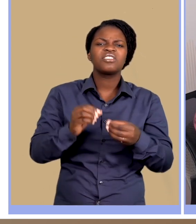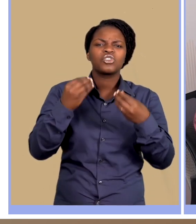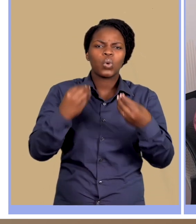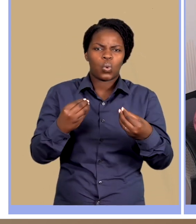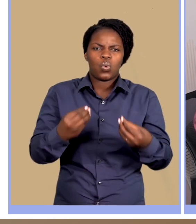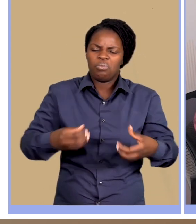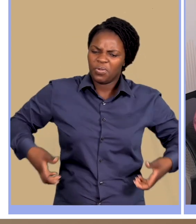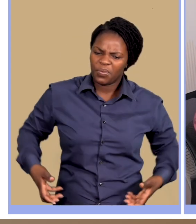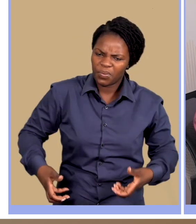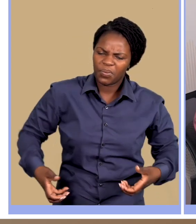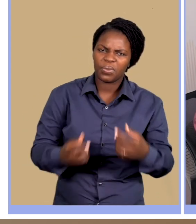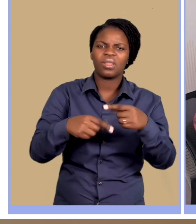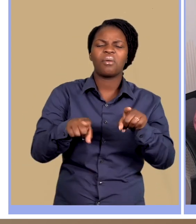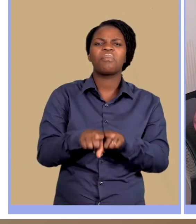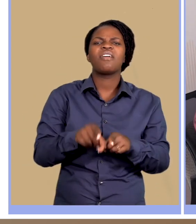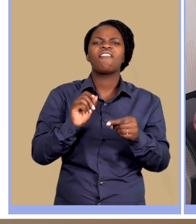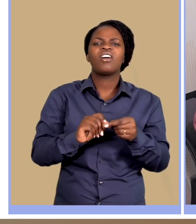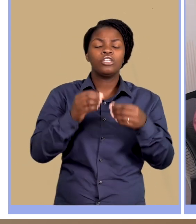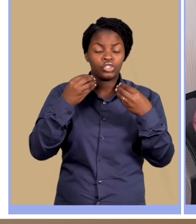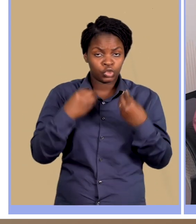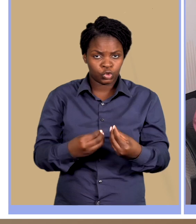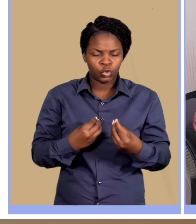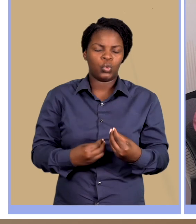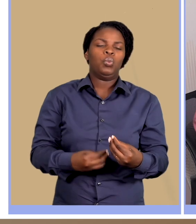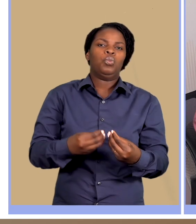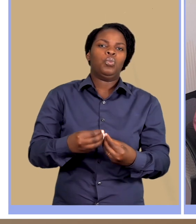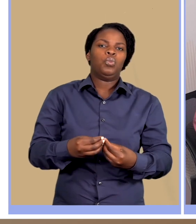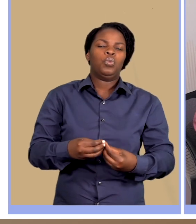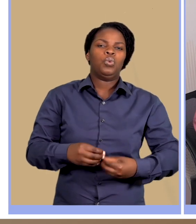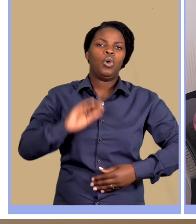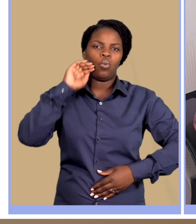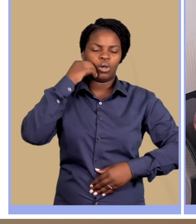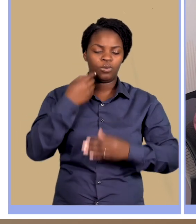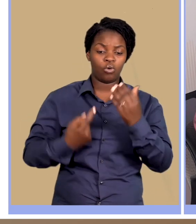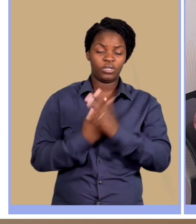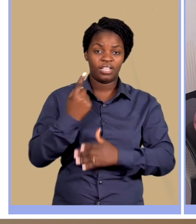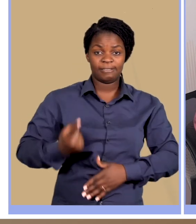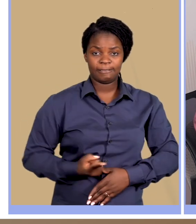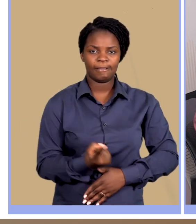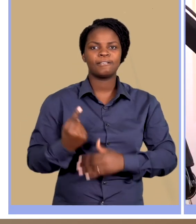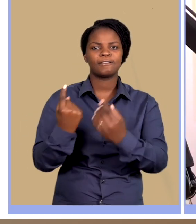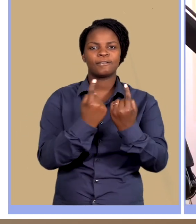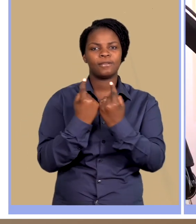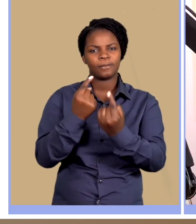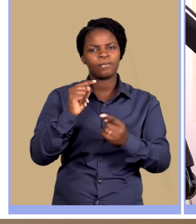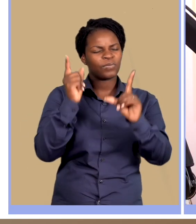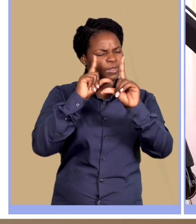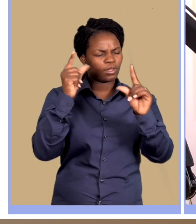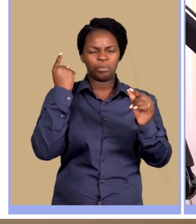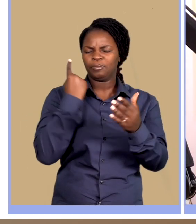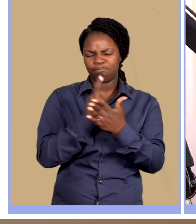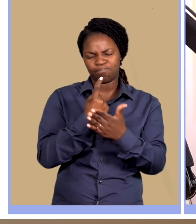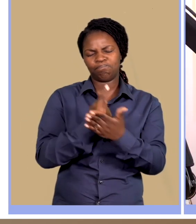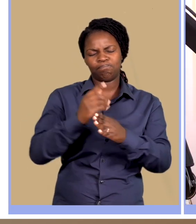sintam que qualquer tipo de ensaio da resposta elas estão inclusas. Então, penso que é um tema de maior